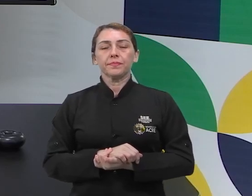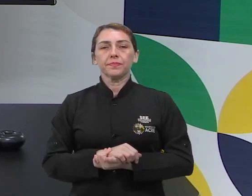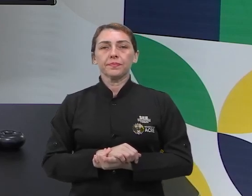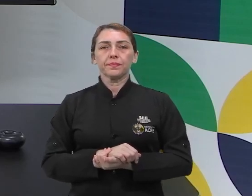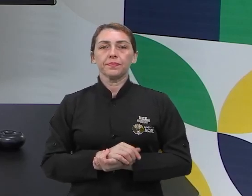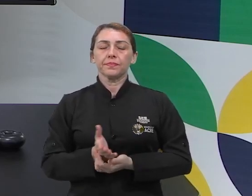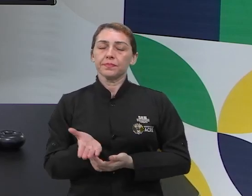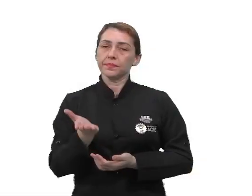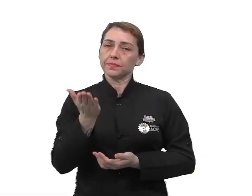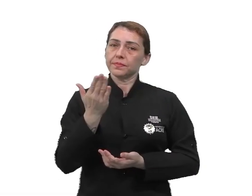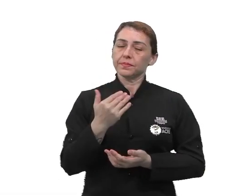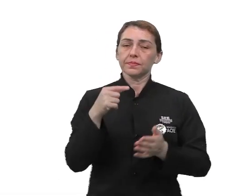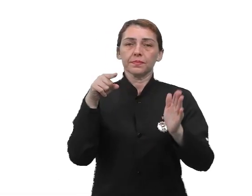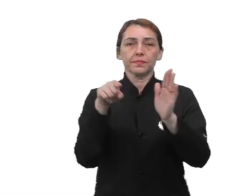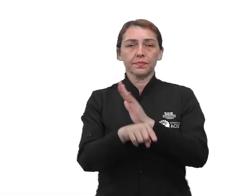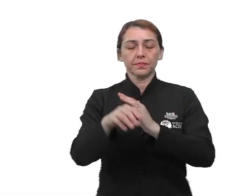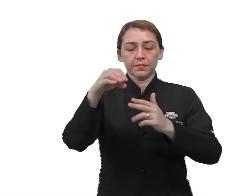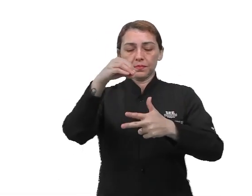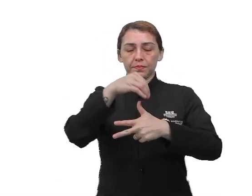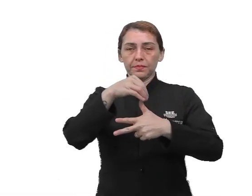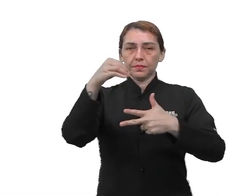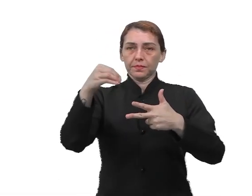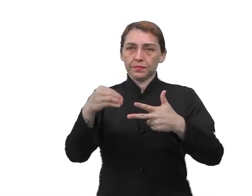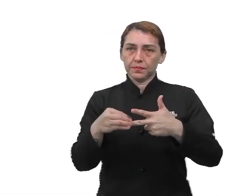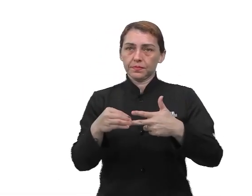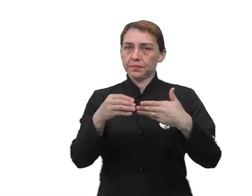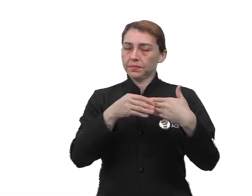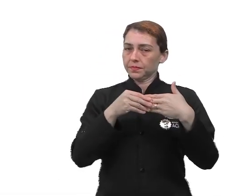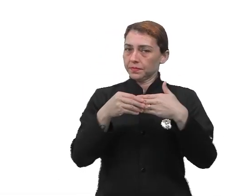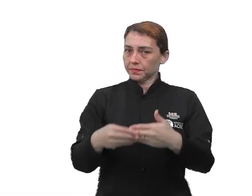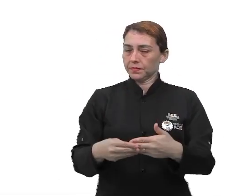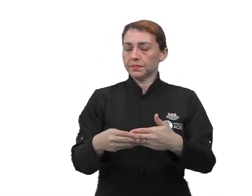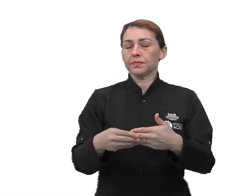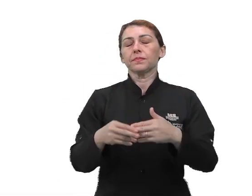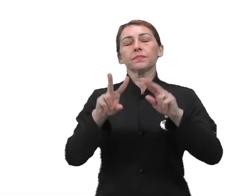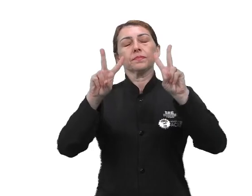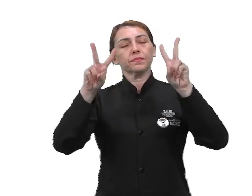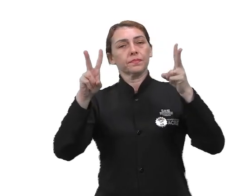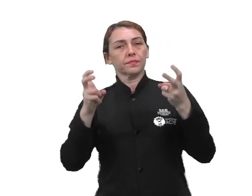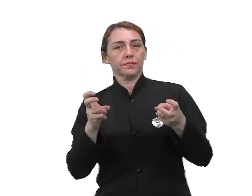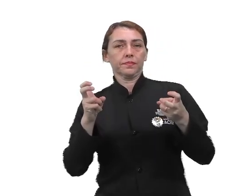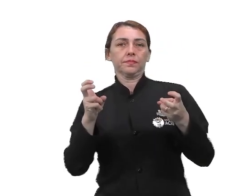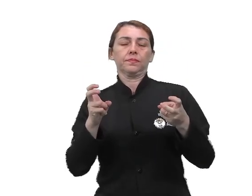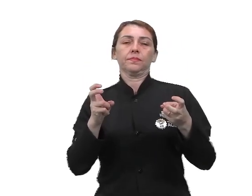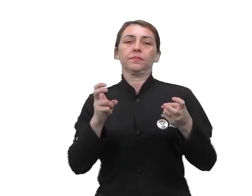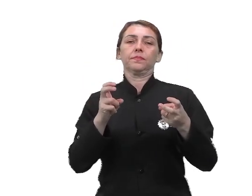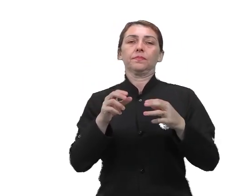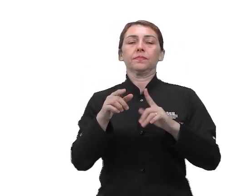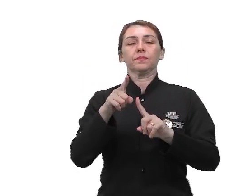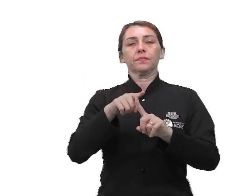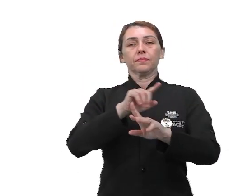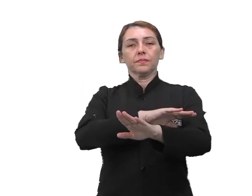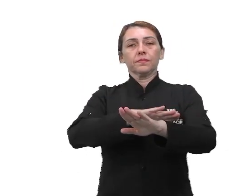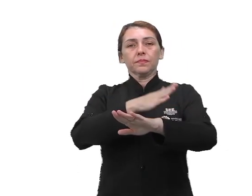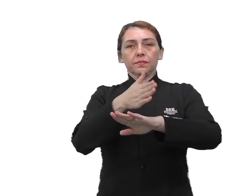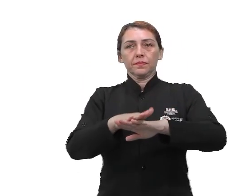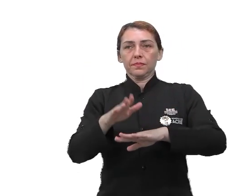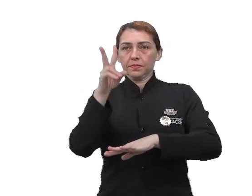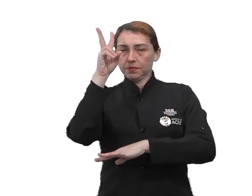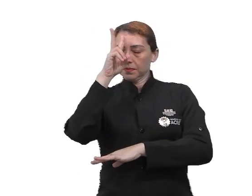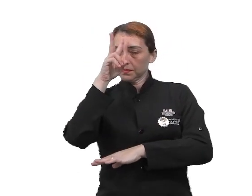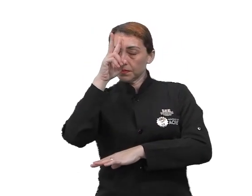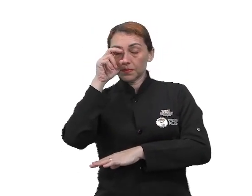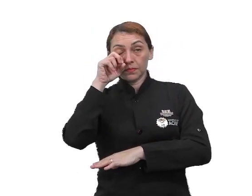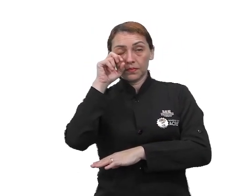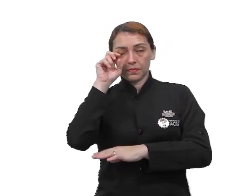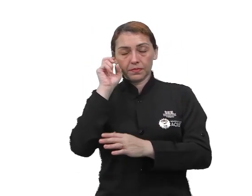Então vamos lá para a questão do Enem, que vem aí trazendo esse assunto de formas de relevo. Lembra lá que